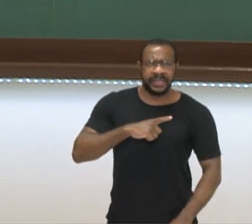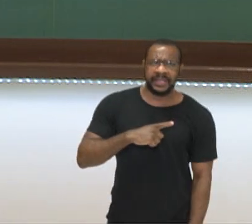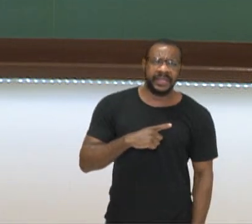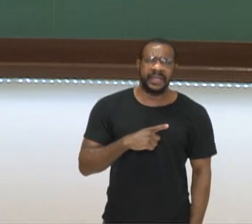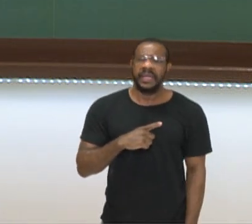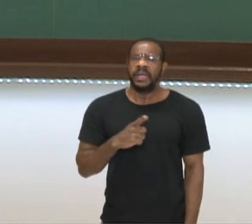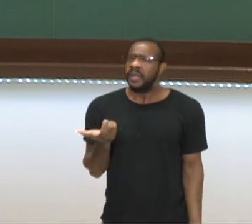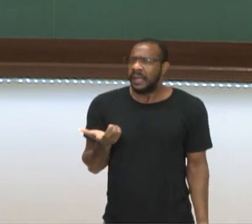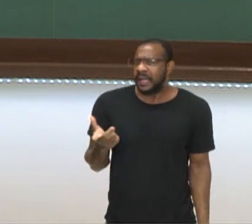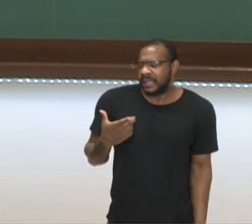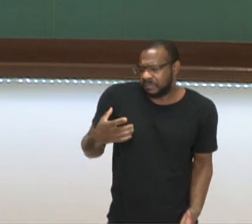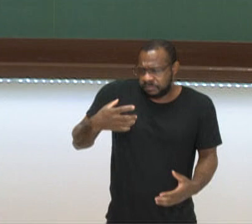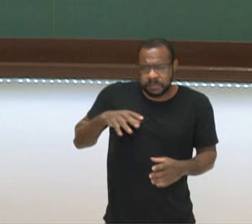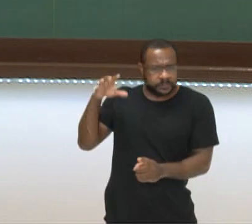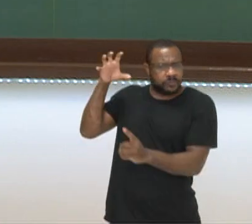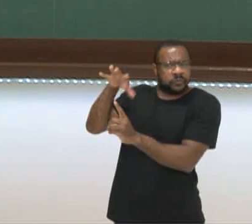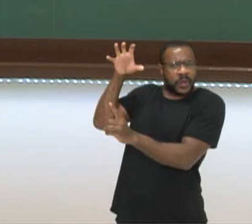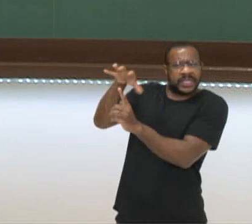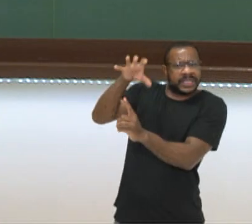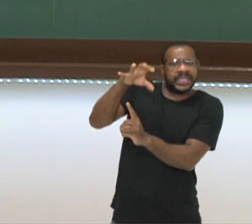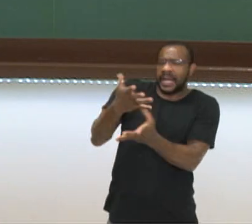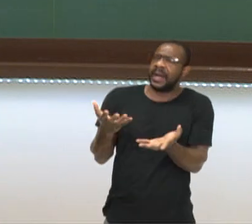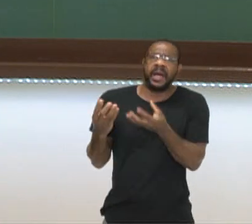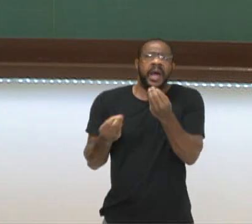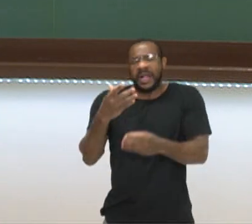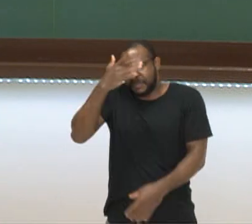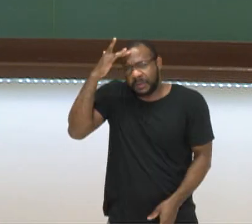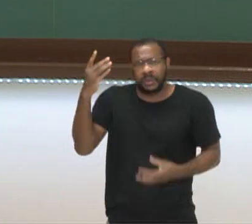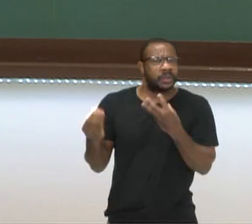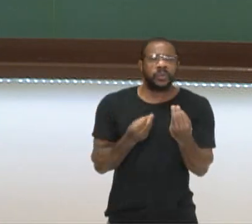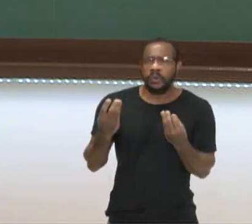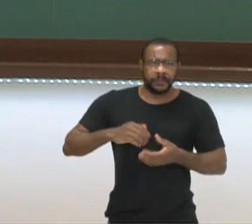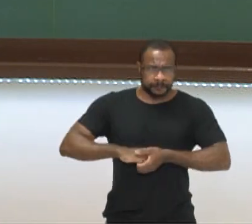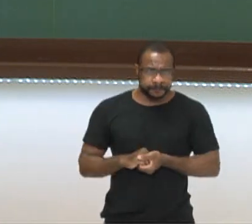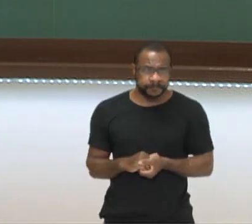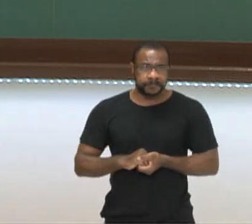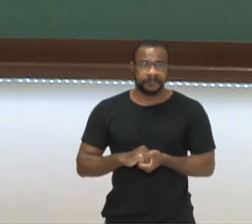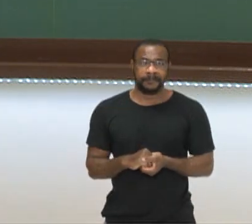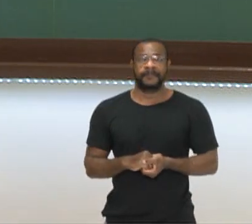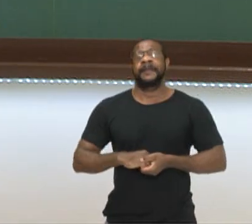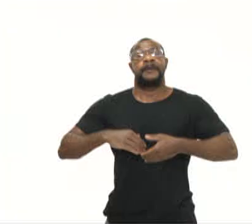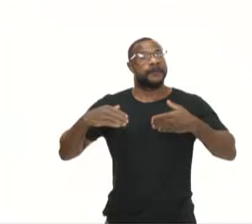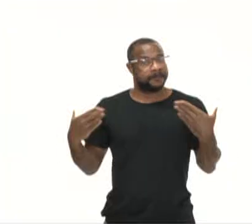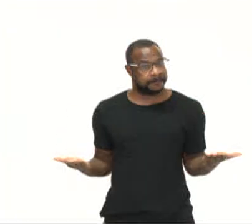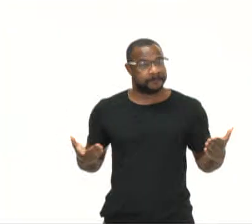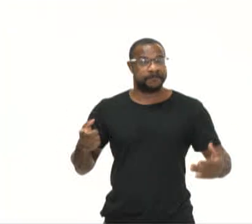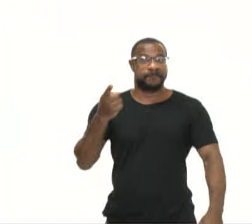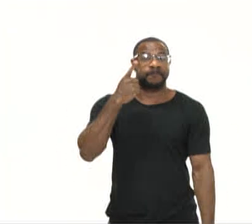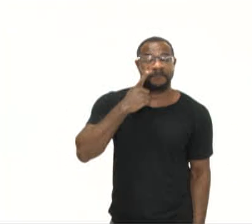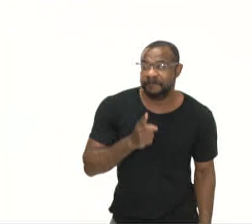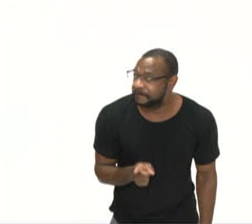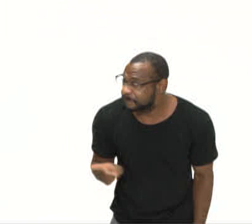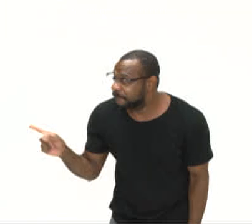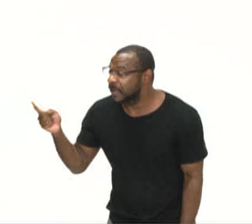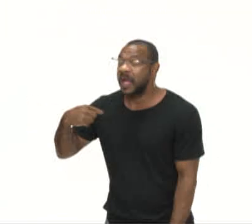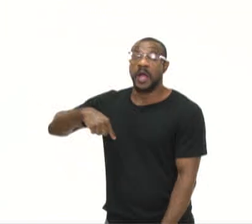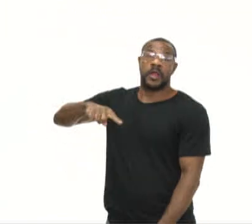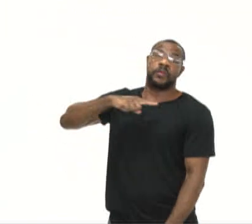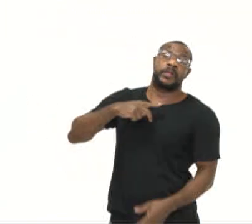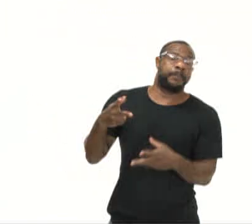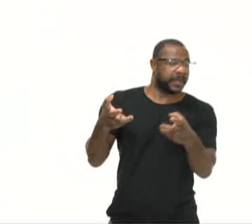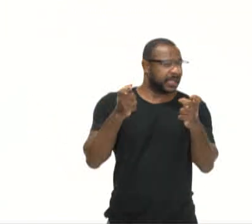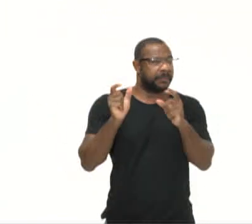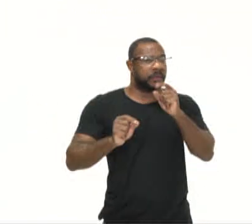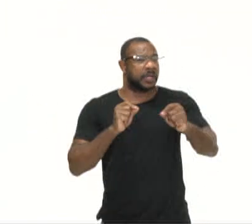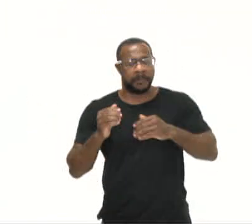o modo como as pessoas vão encarar esses bloqueios? Bom, olha só. Quando a gente analisa, né,